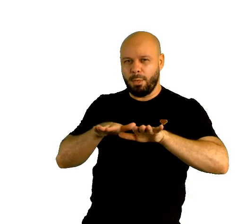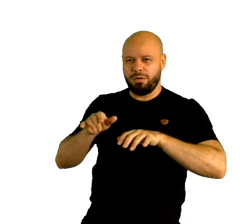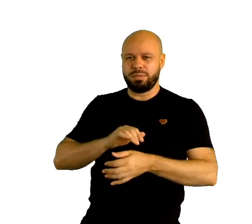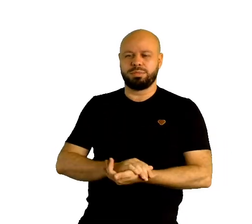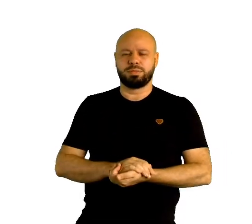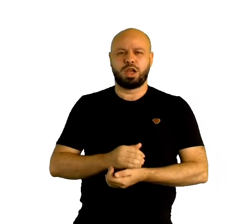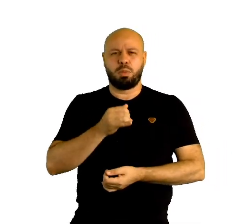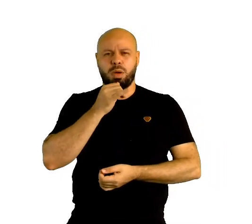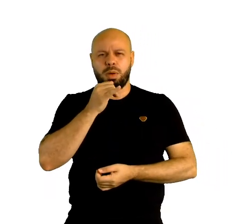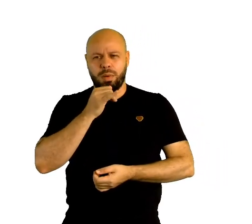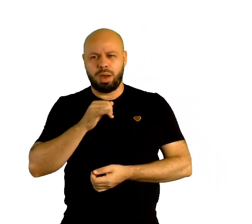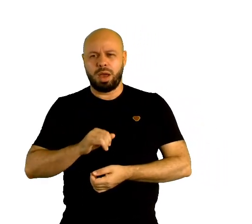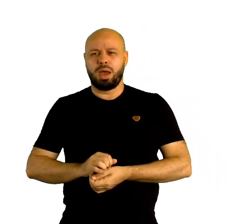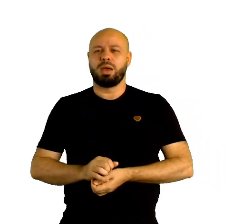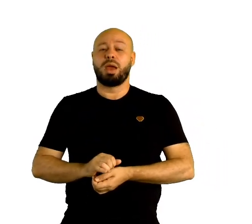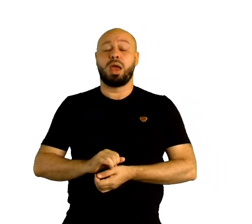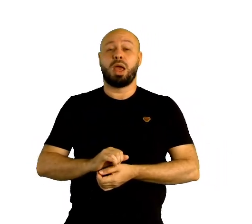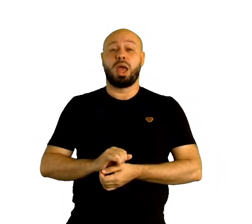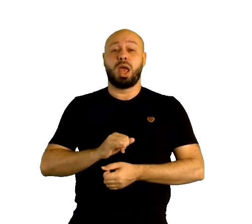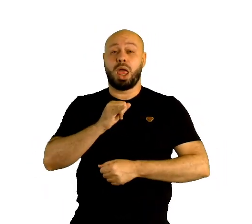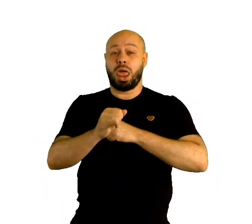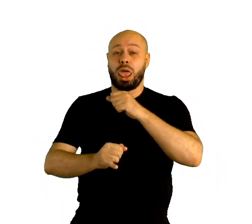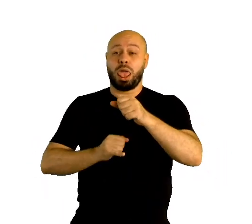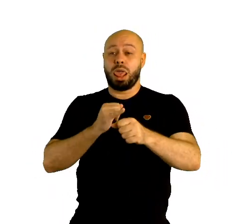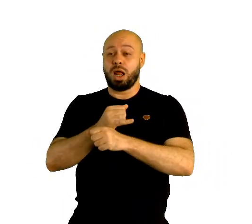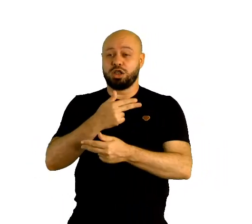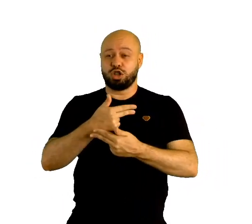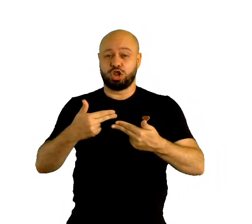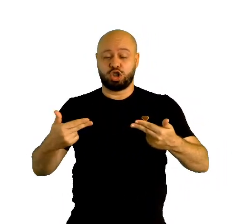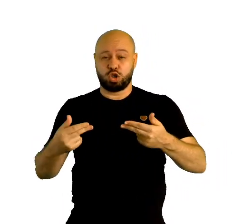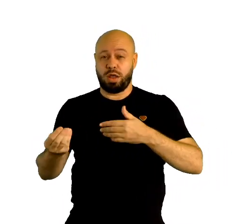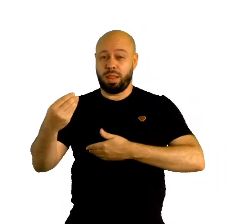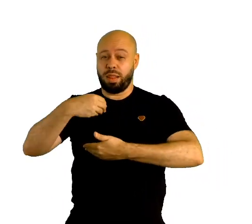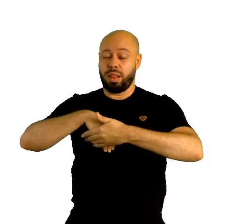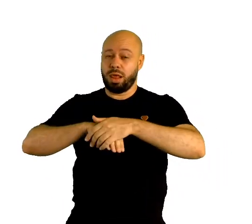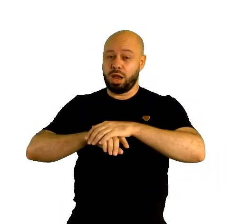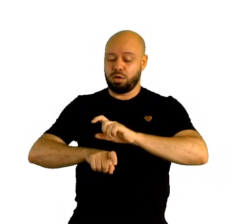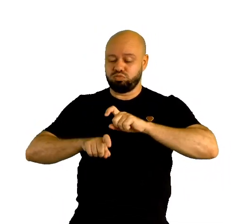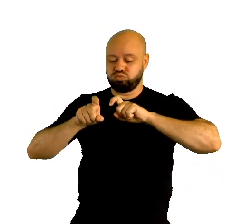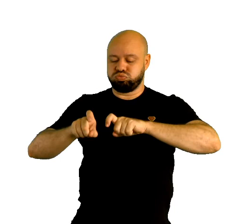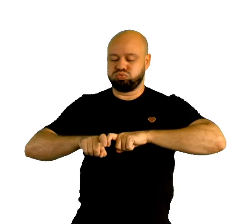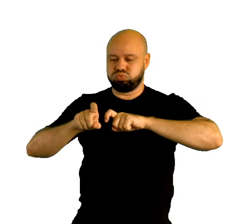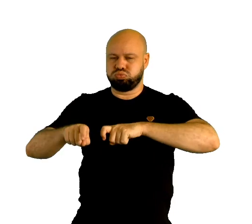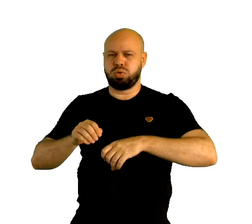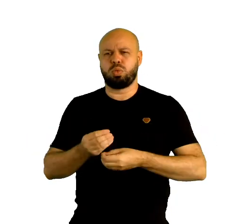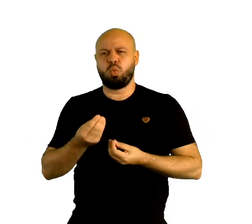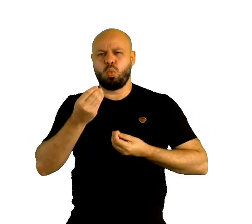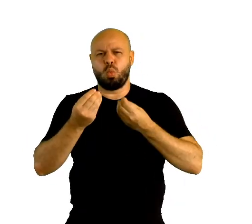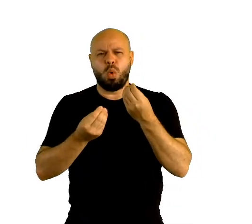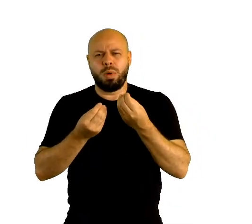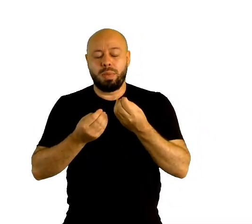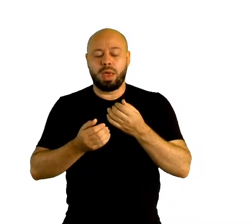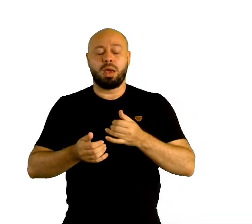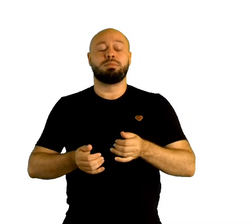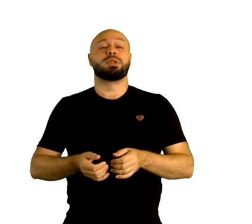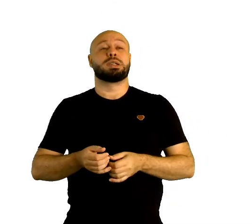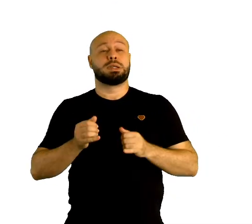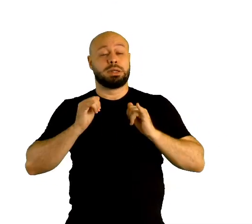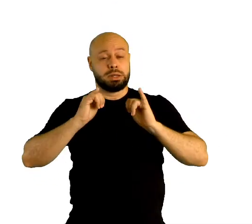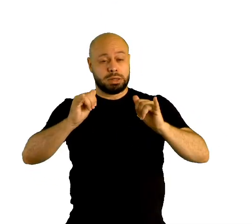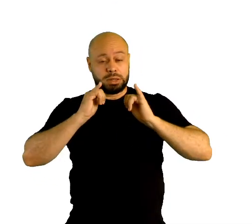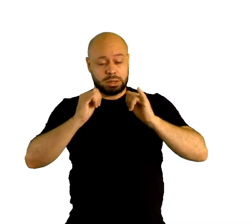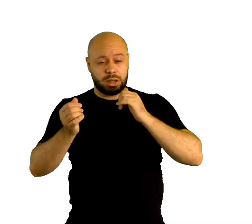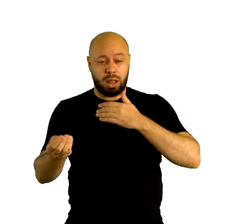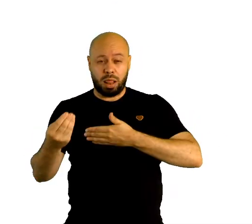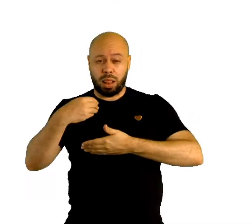das coisas na agricultura. Essa tecnologia ela consegue integrar diversas informações do campo,